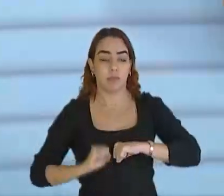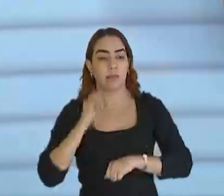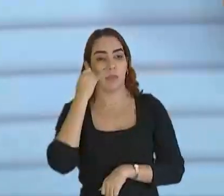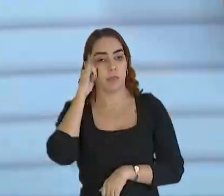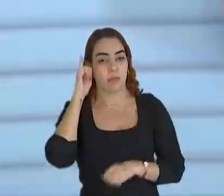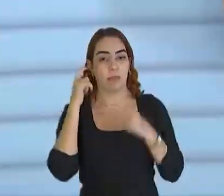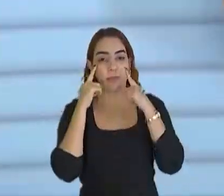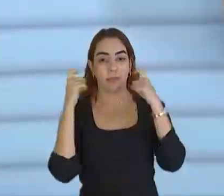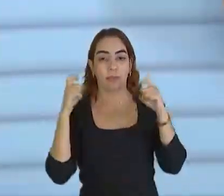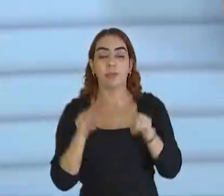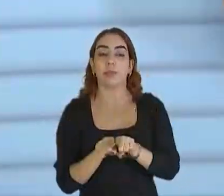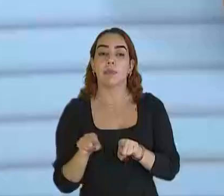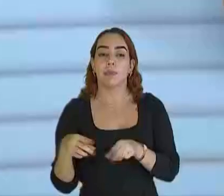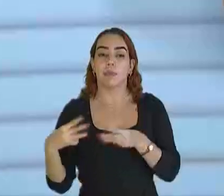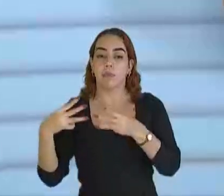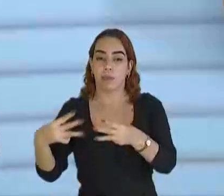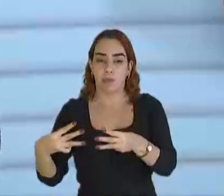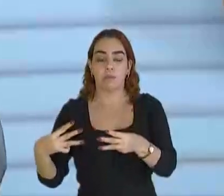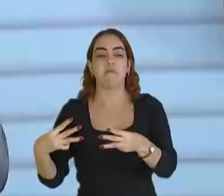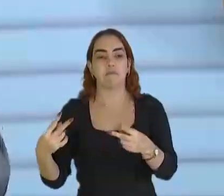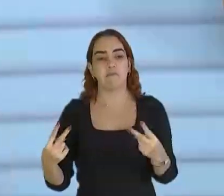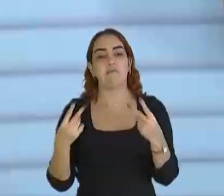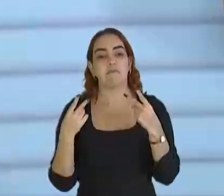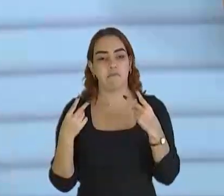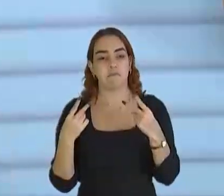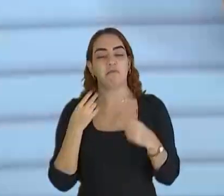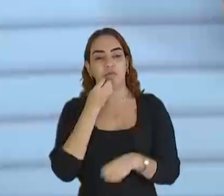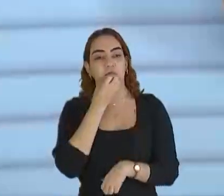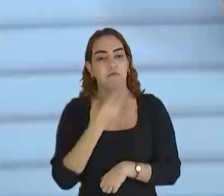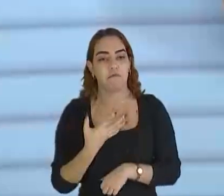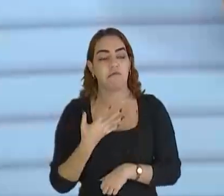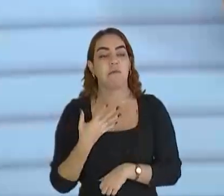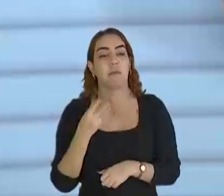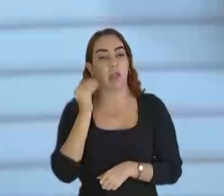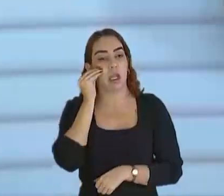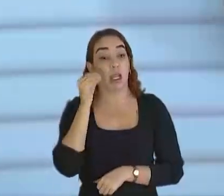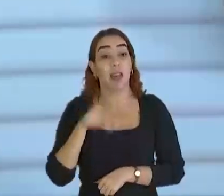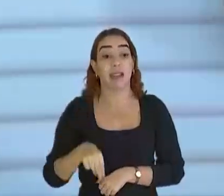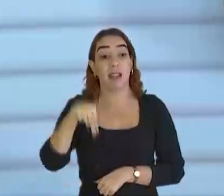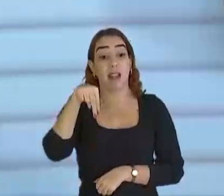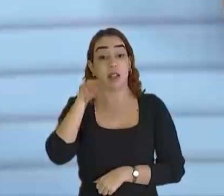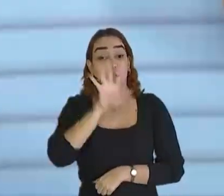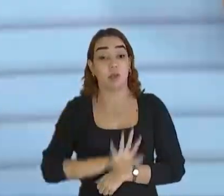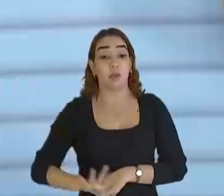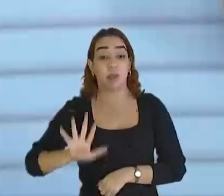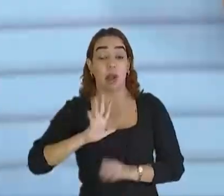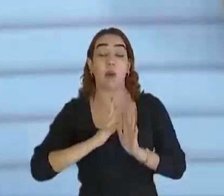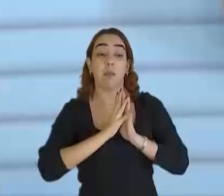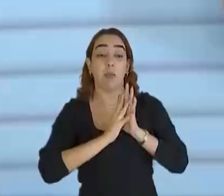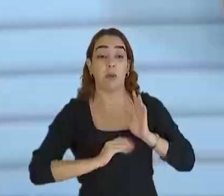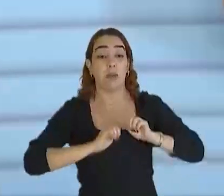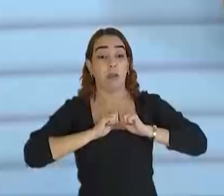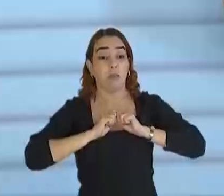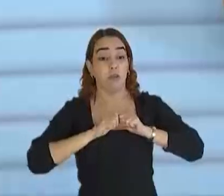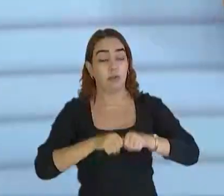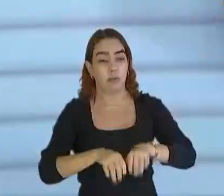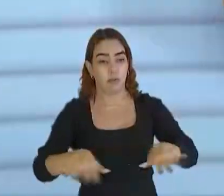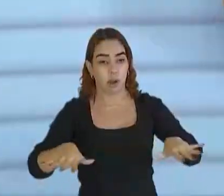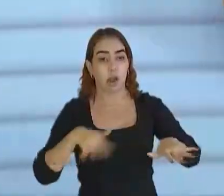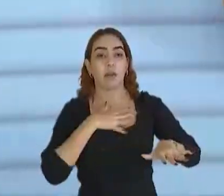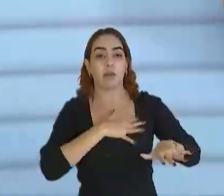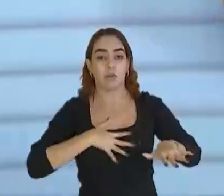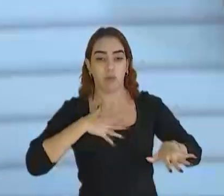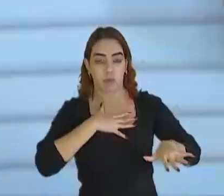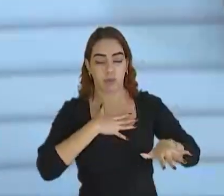tiveram o reconhecimento do ministro em tentar nacionalizar essa nossa experiência de prevenção à violência. Legal. Nós